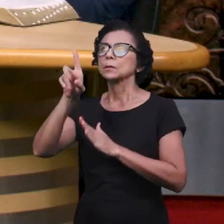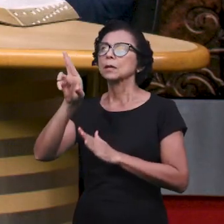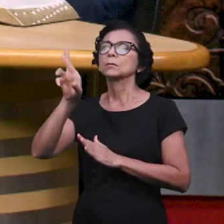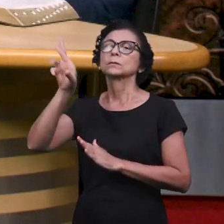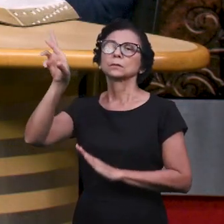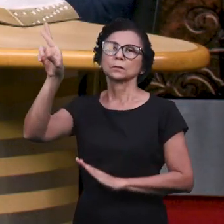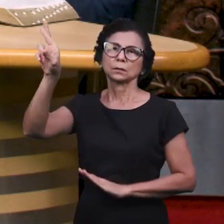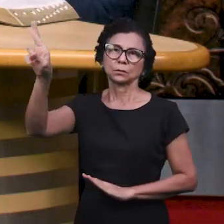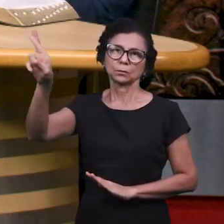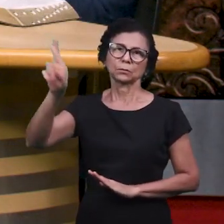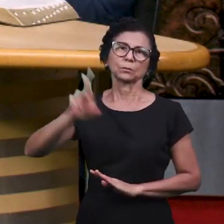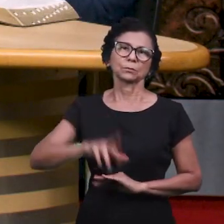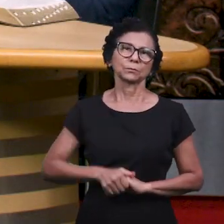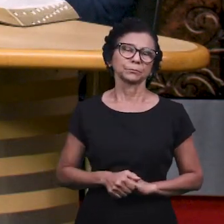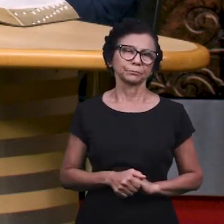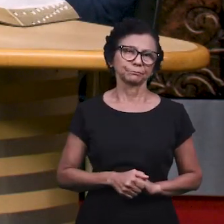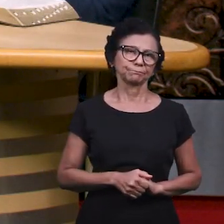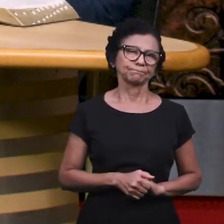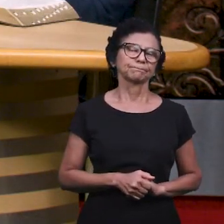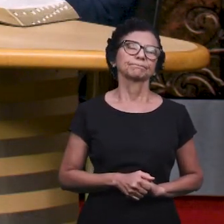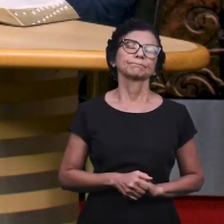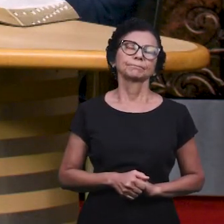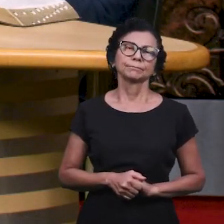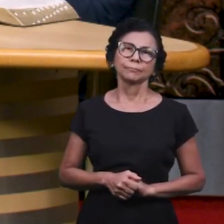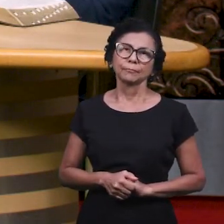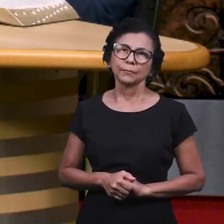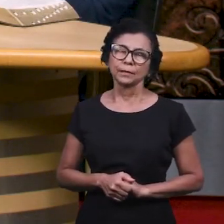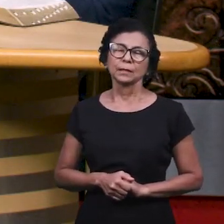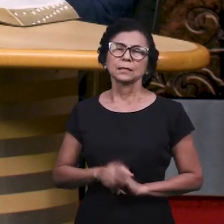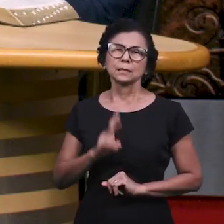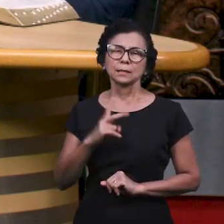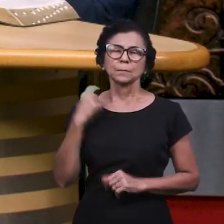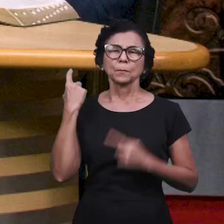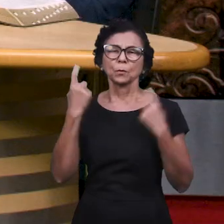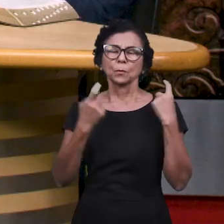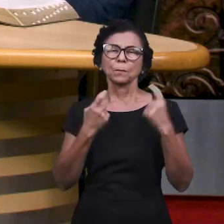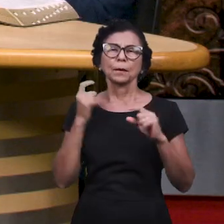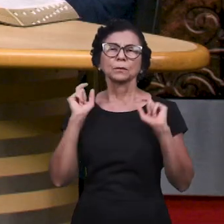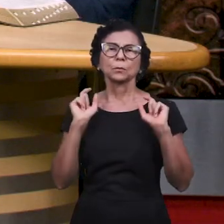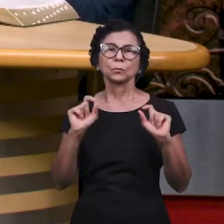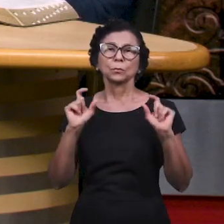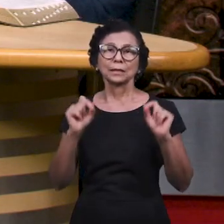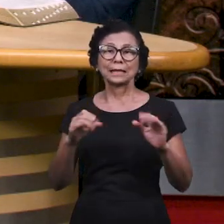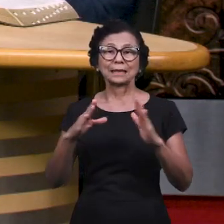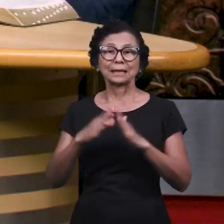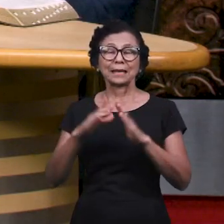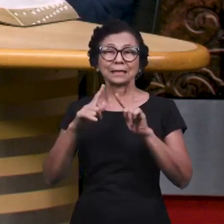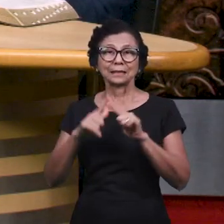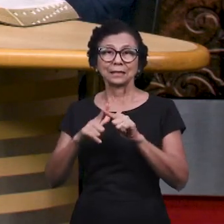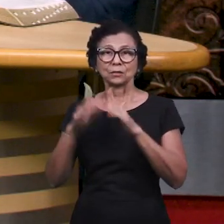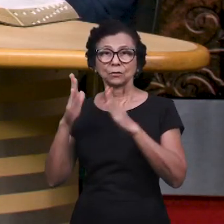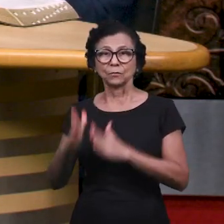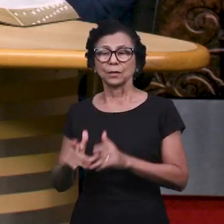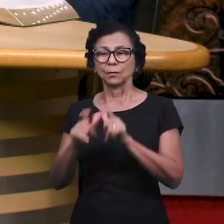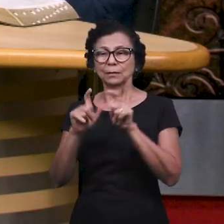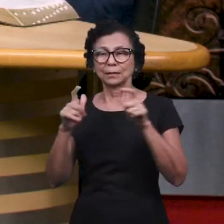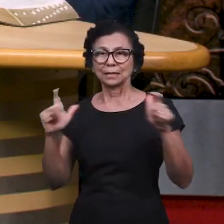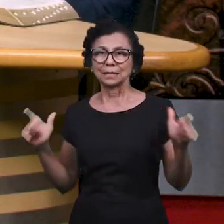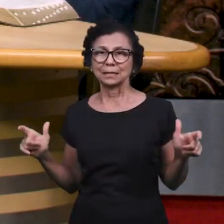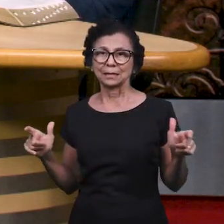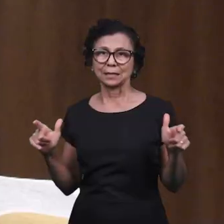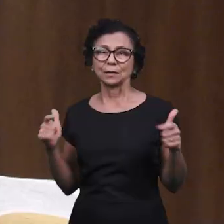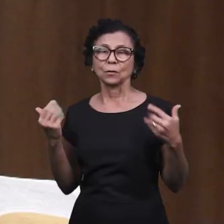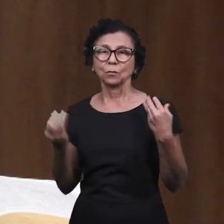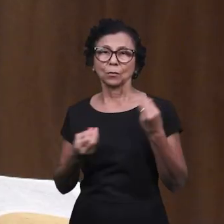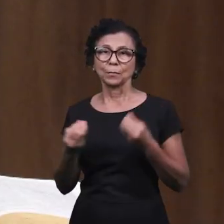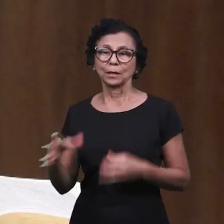que houvesse o aumento do corpo através de uma edificação em amor. Em amor, né? Porque o amor